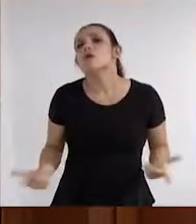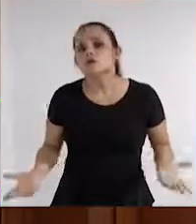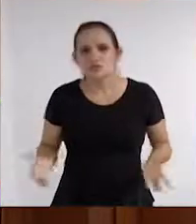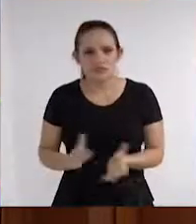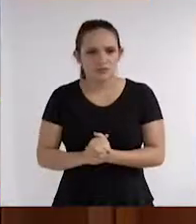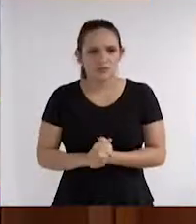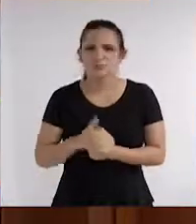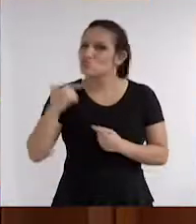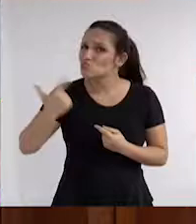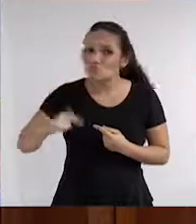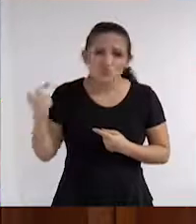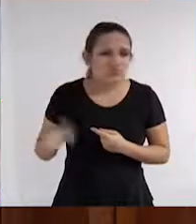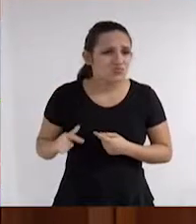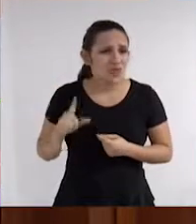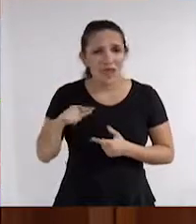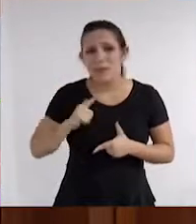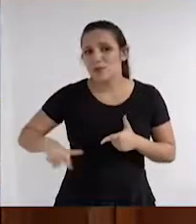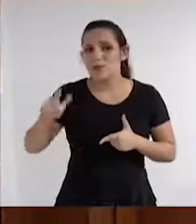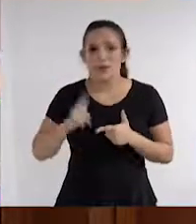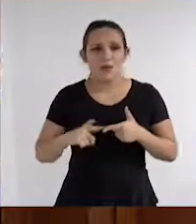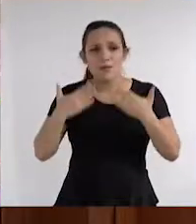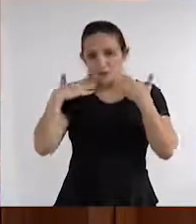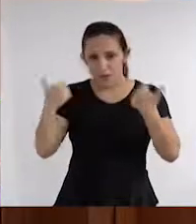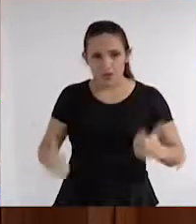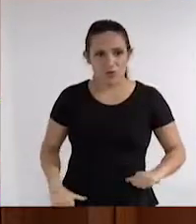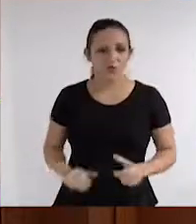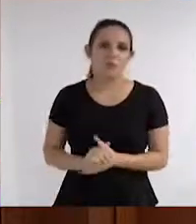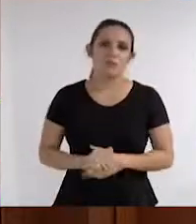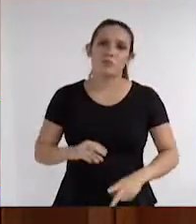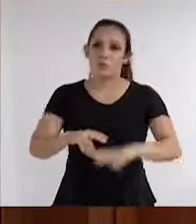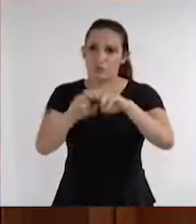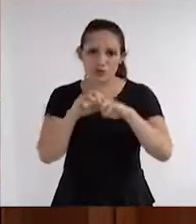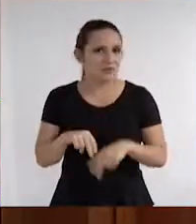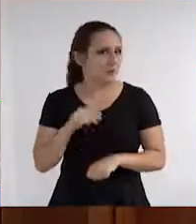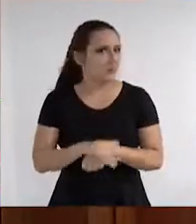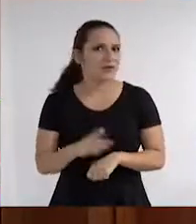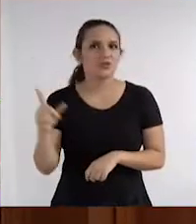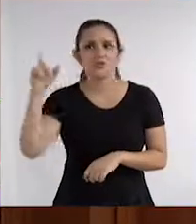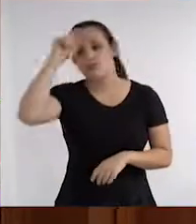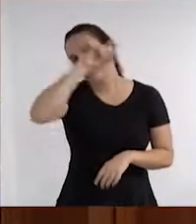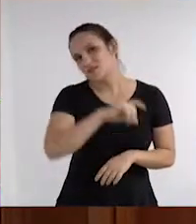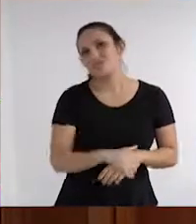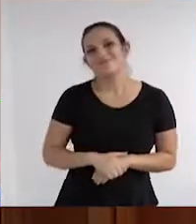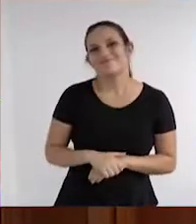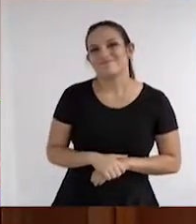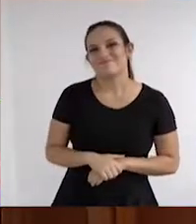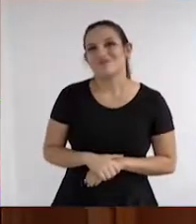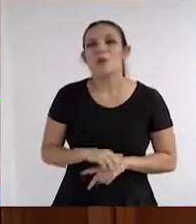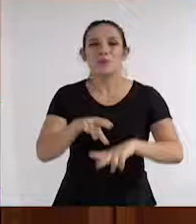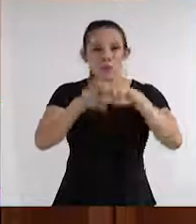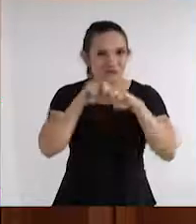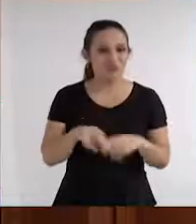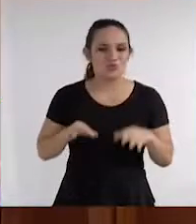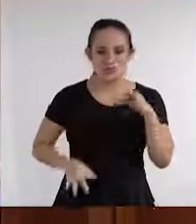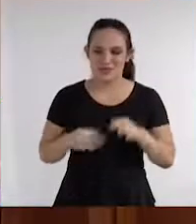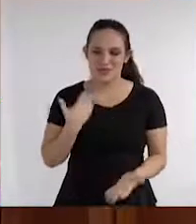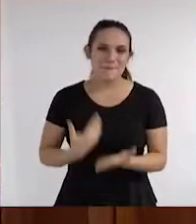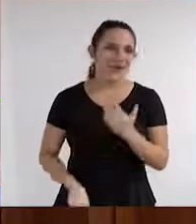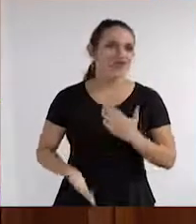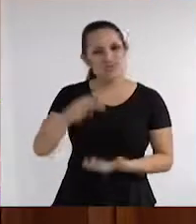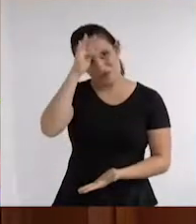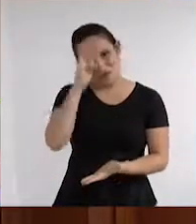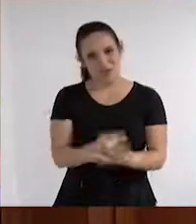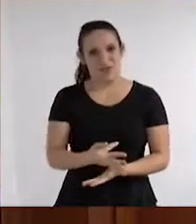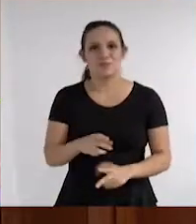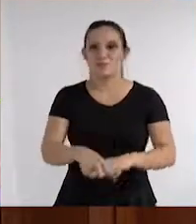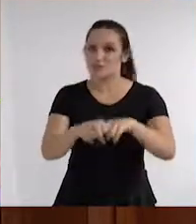Não tem. É esse que é o problema. E aí é que é a dificuldade, e por isso que está caindo no descrédito. E por isso que a fragilidade